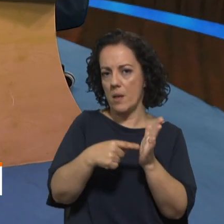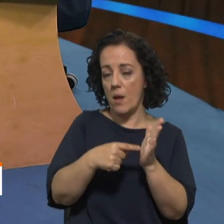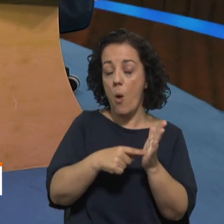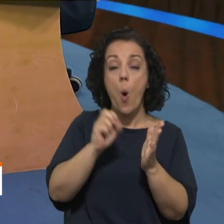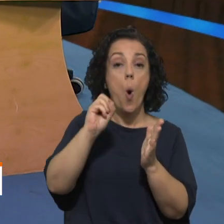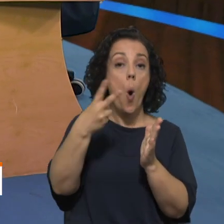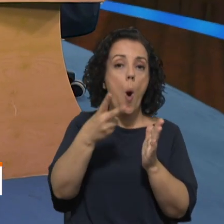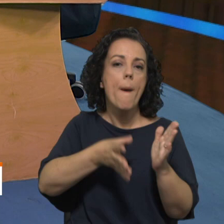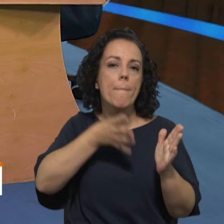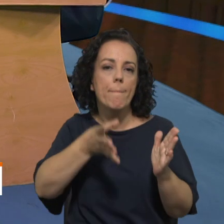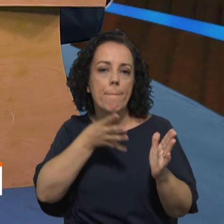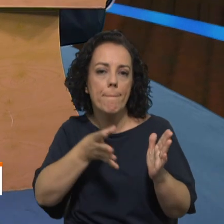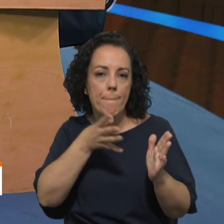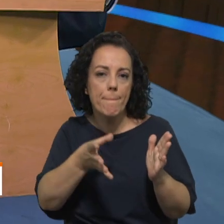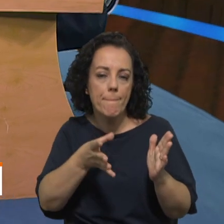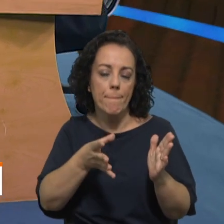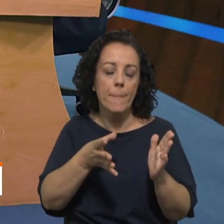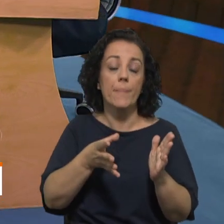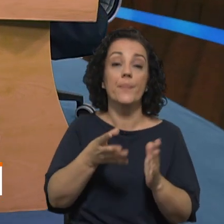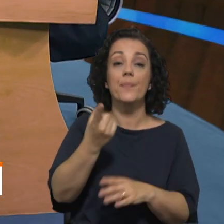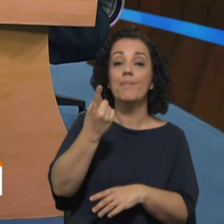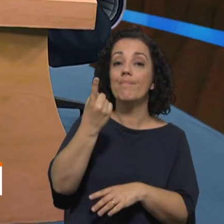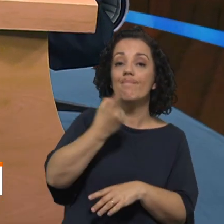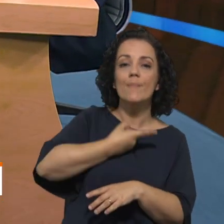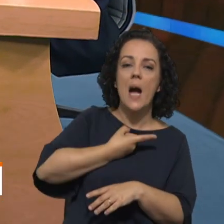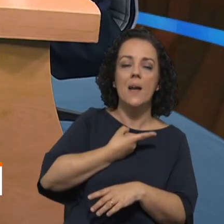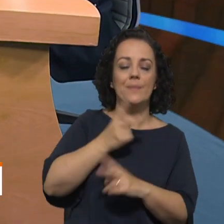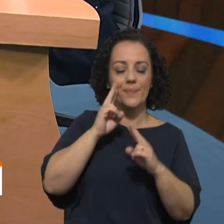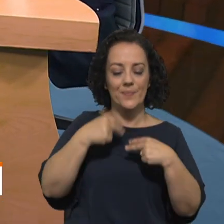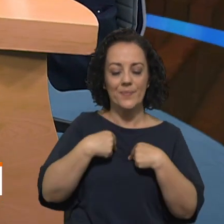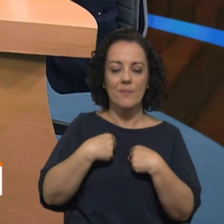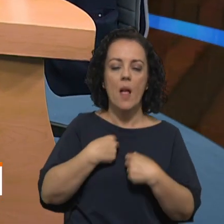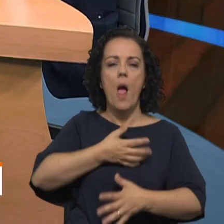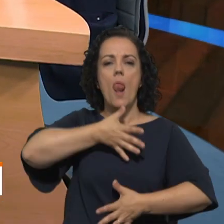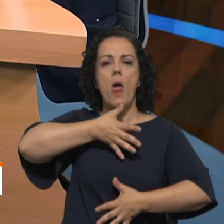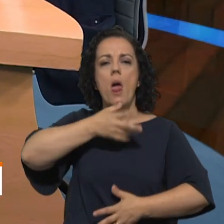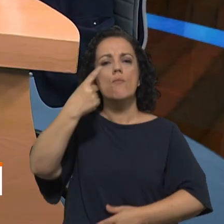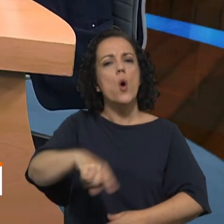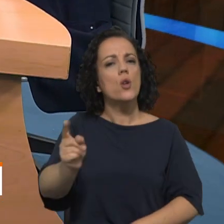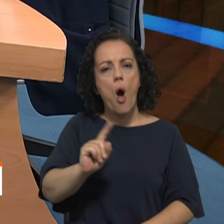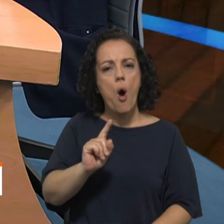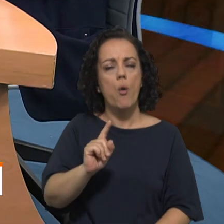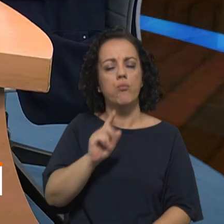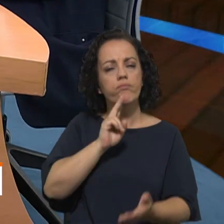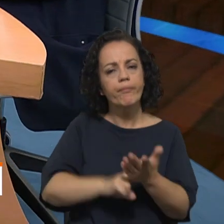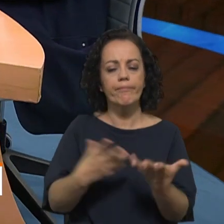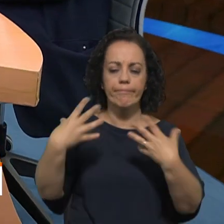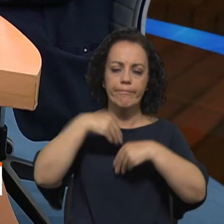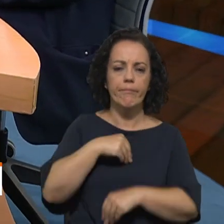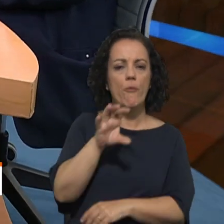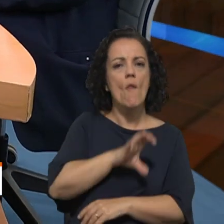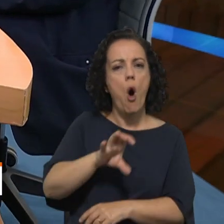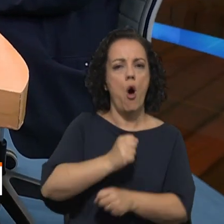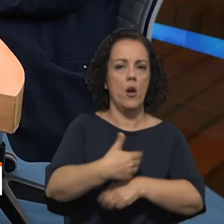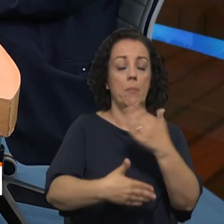E, portanto, o que se pede a cada um de nós é um estilo, não um discurso apenas. Se o discurso for necessário,